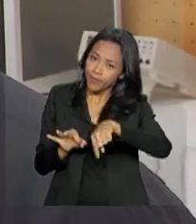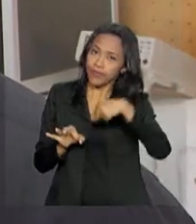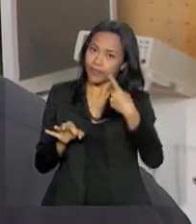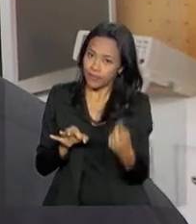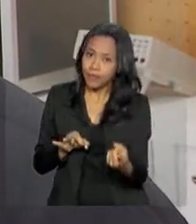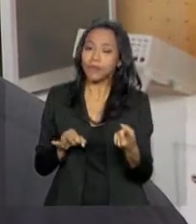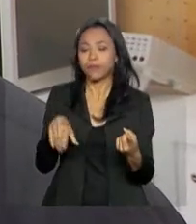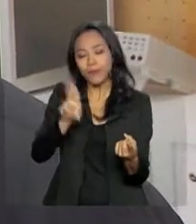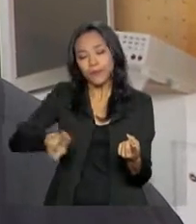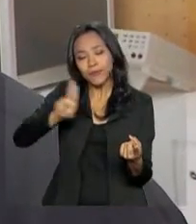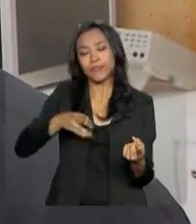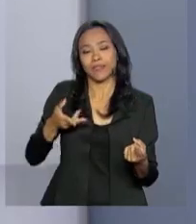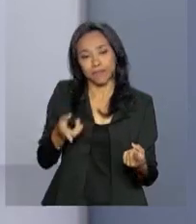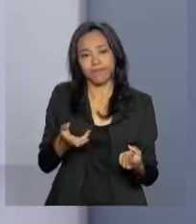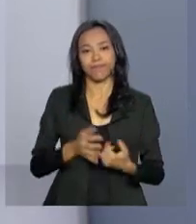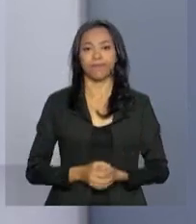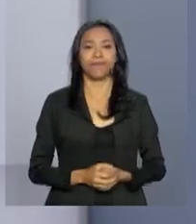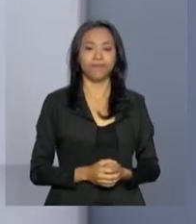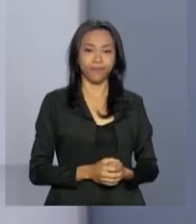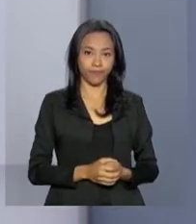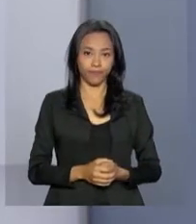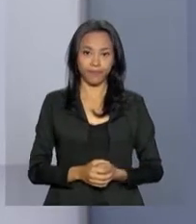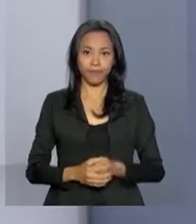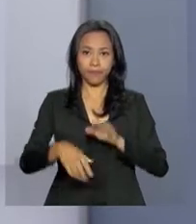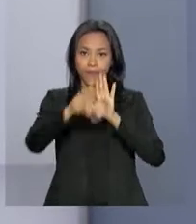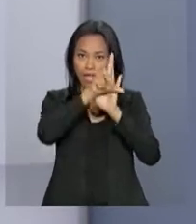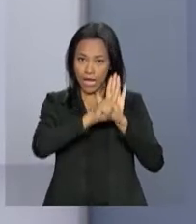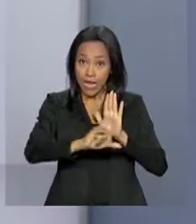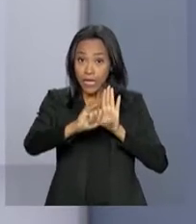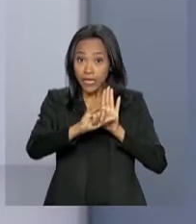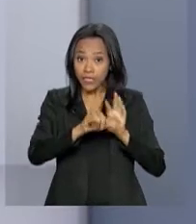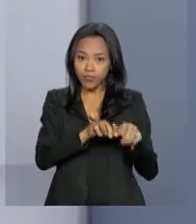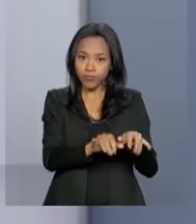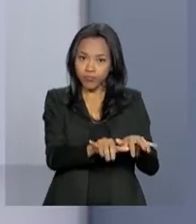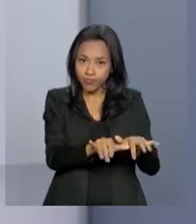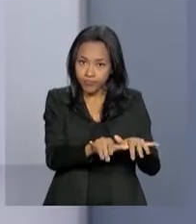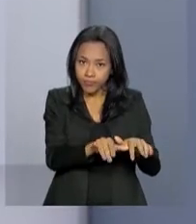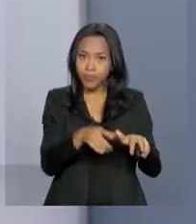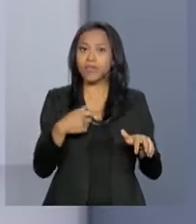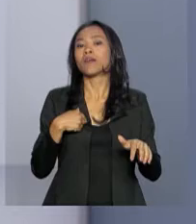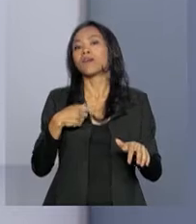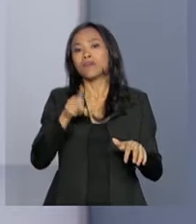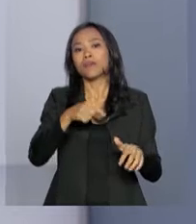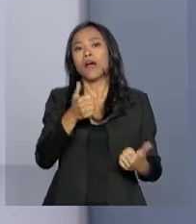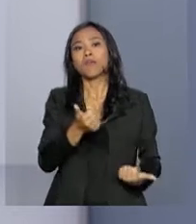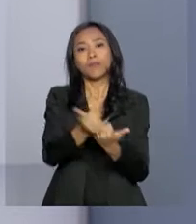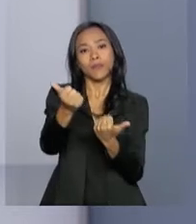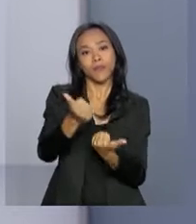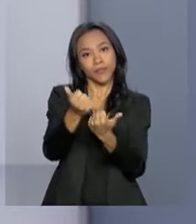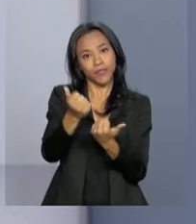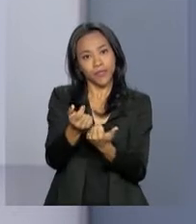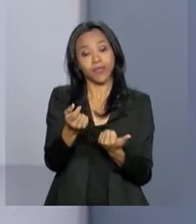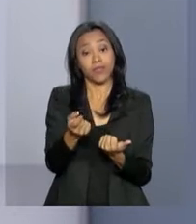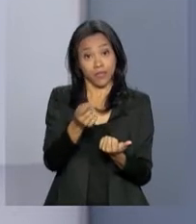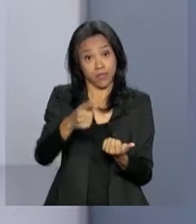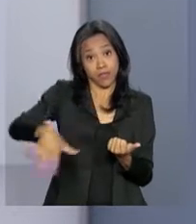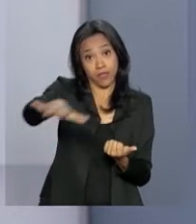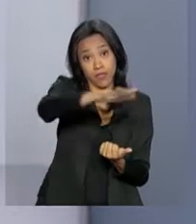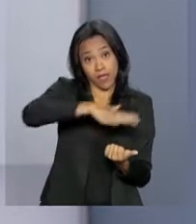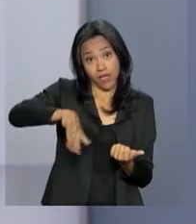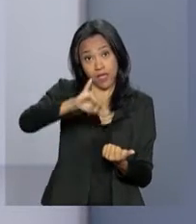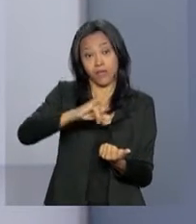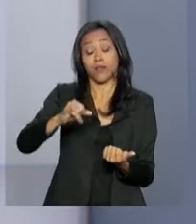ot que a internet das coisas a lei de informática consegue concede incentivos fiscais para as empresas de